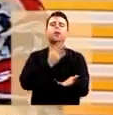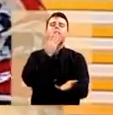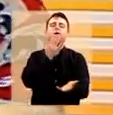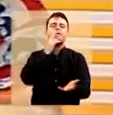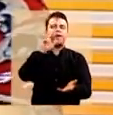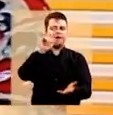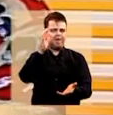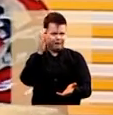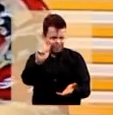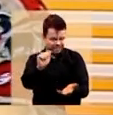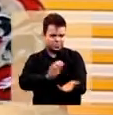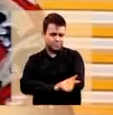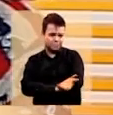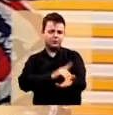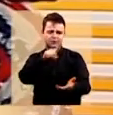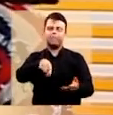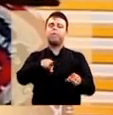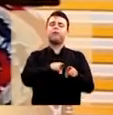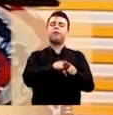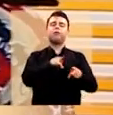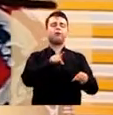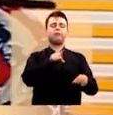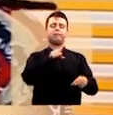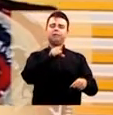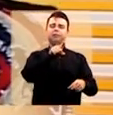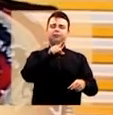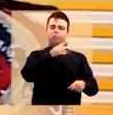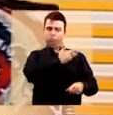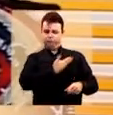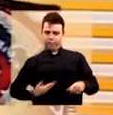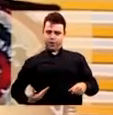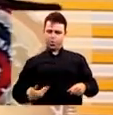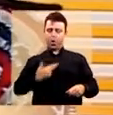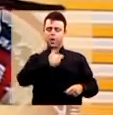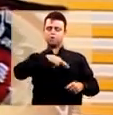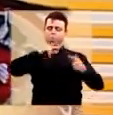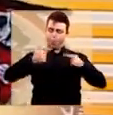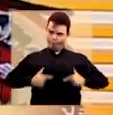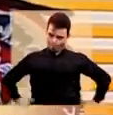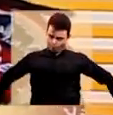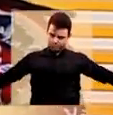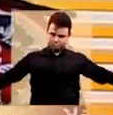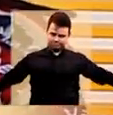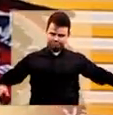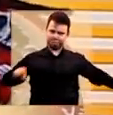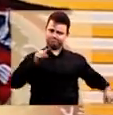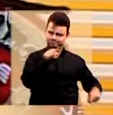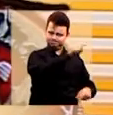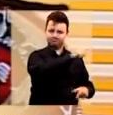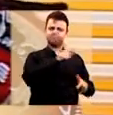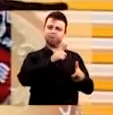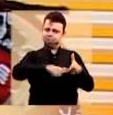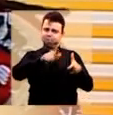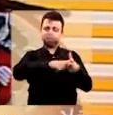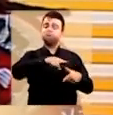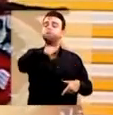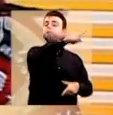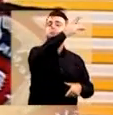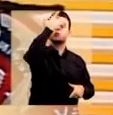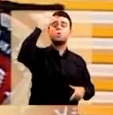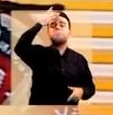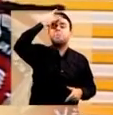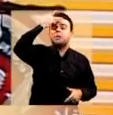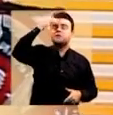falsa falso Estado laico. Né? Então, existe uma estrutura construída de